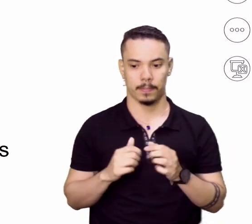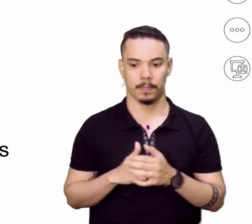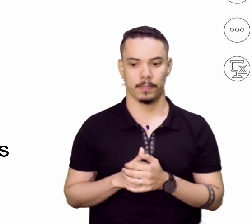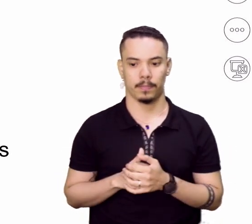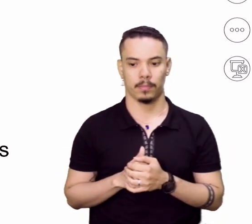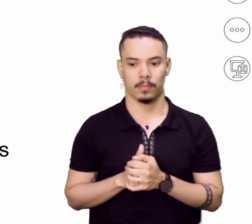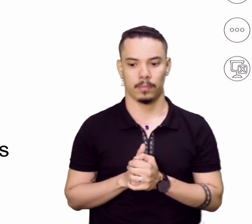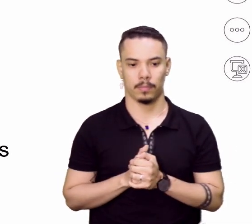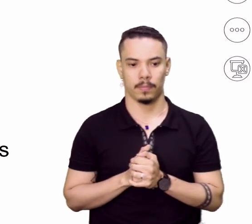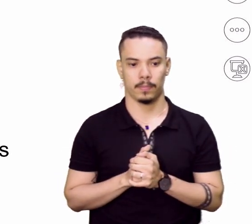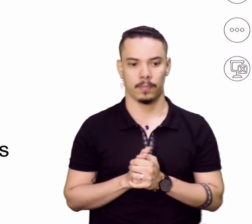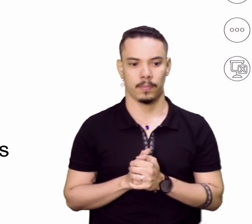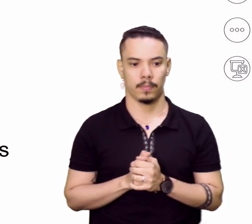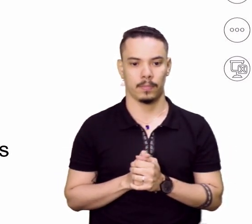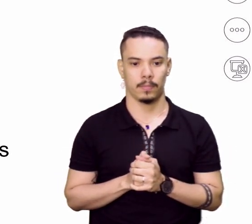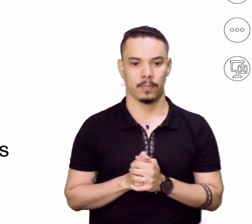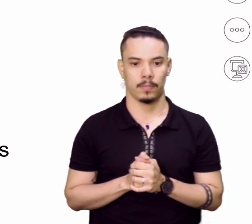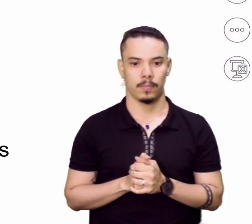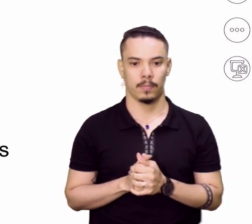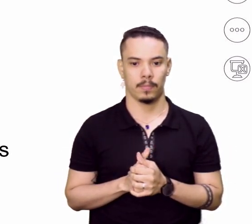quê? É uma frase